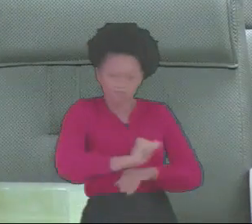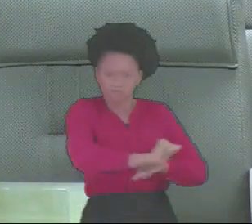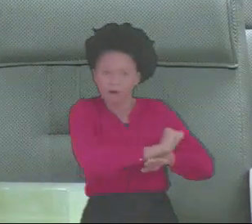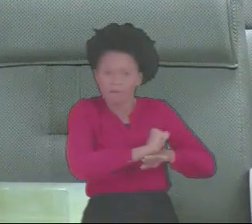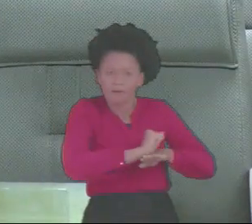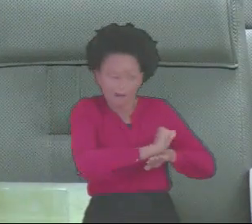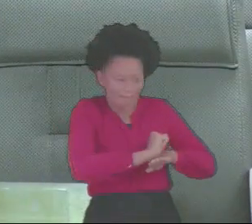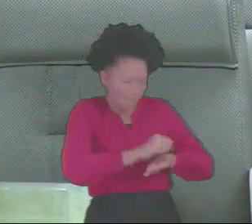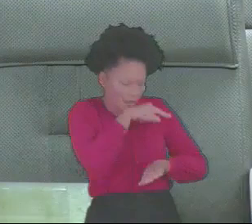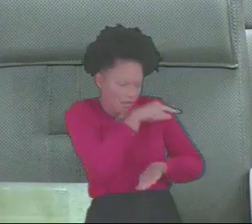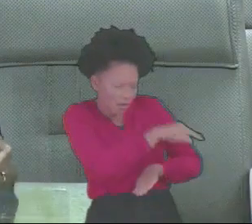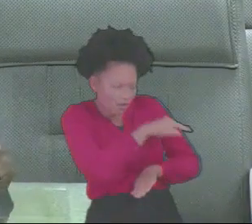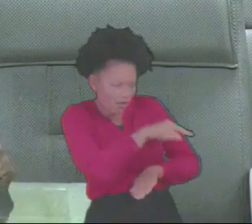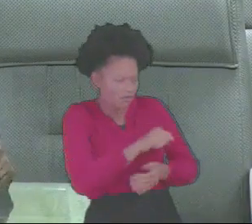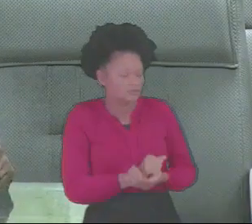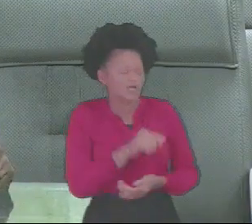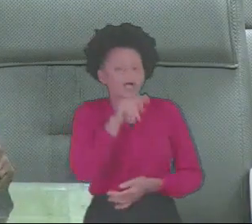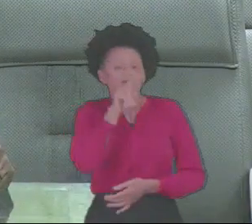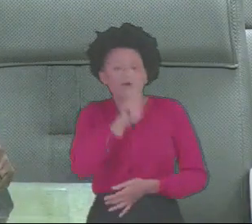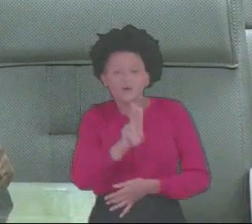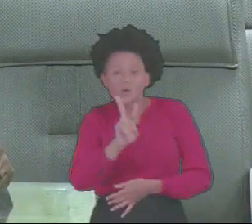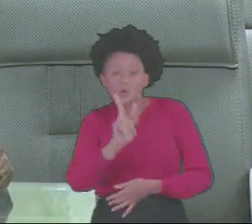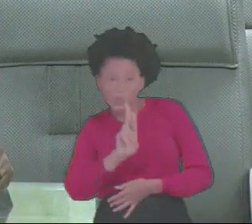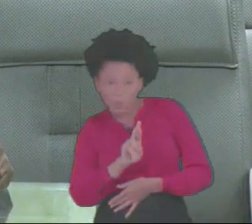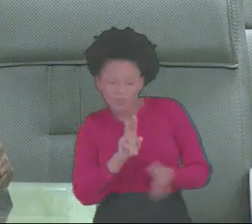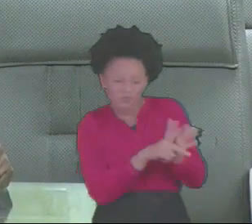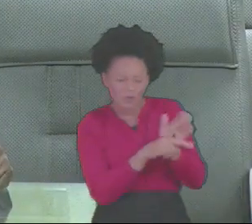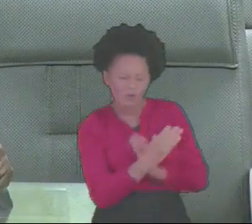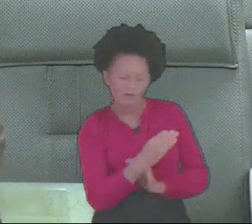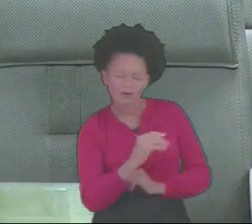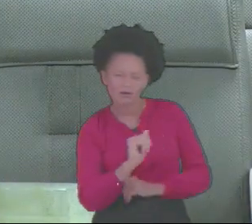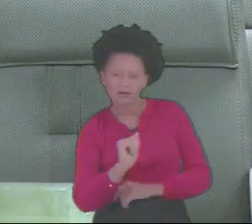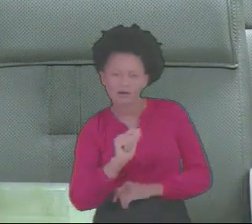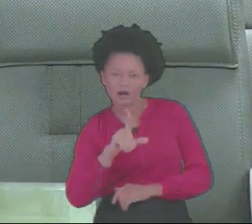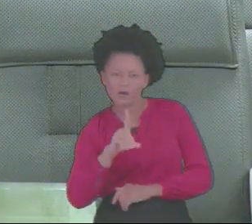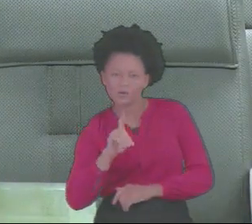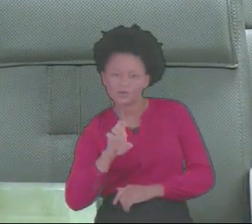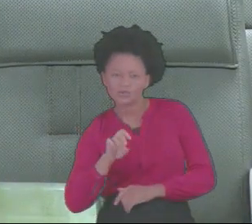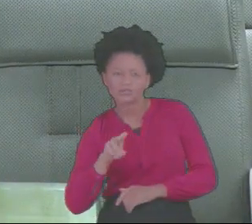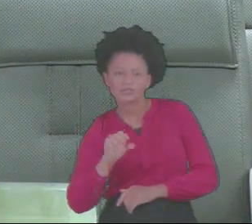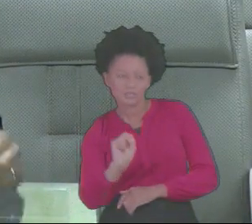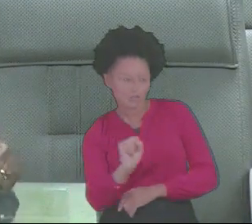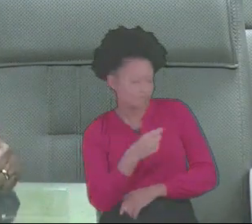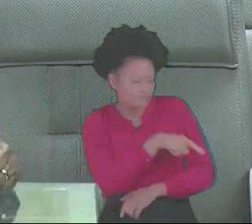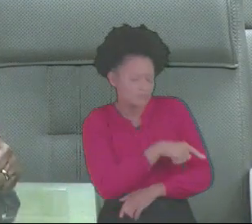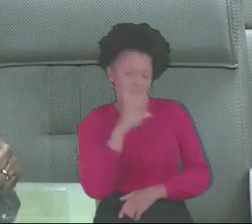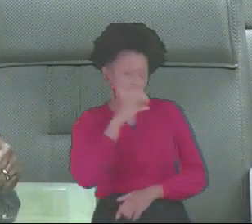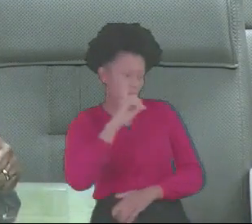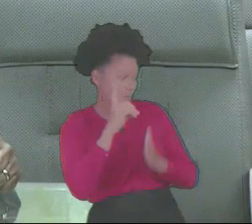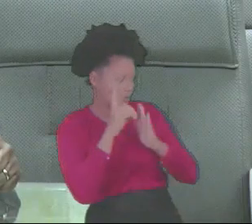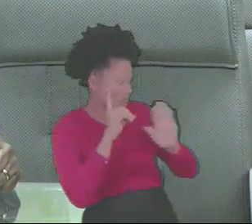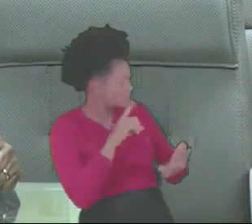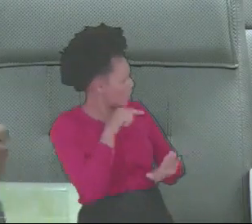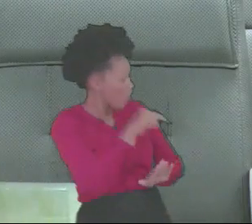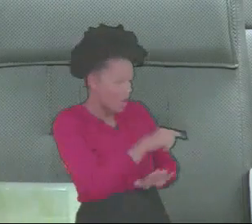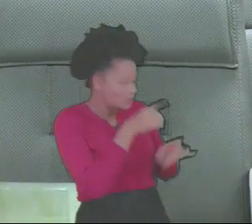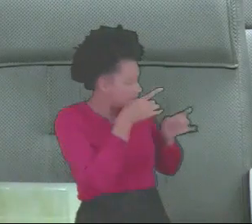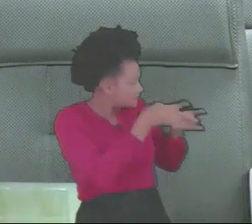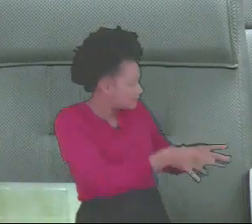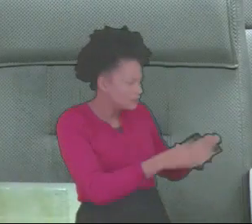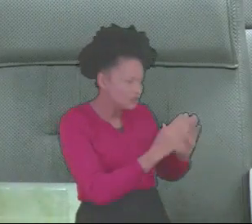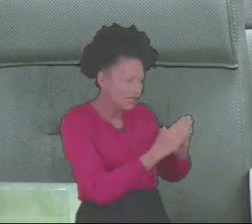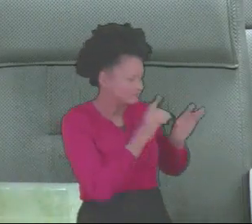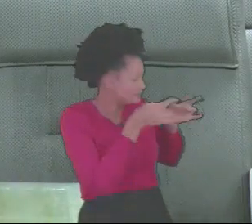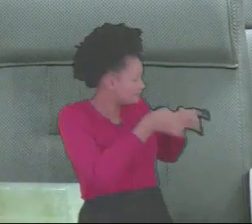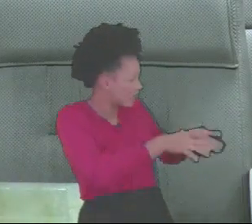Abramo ainda quando estava em ur dos caldeus Deus ele faz promessas na promessa